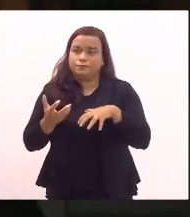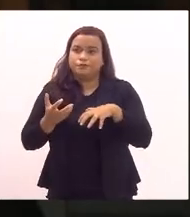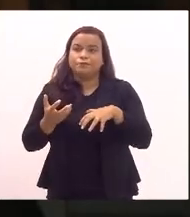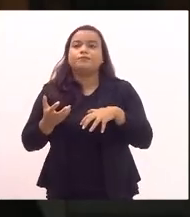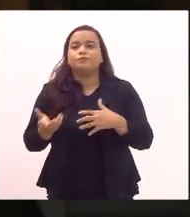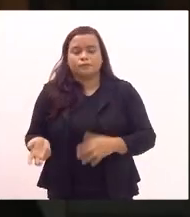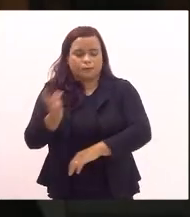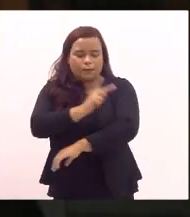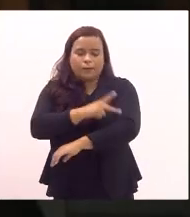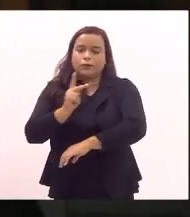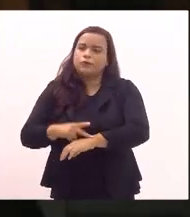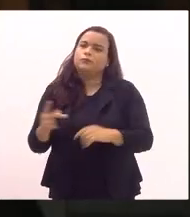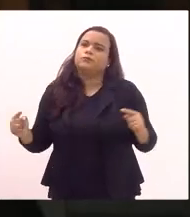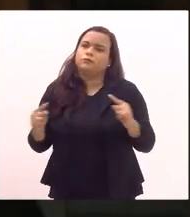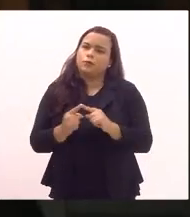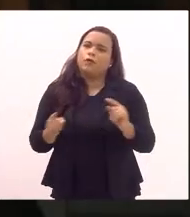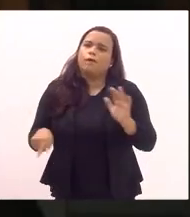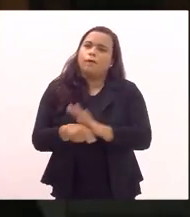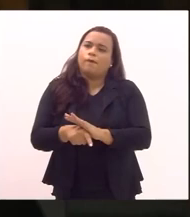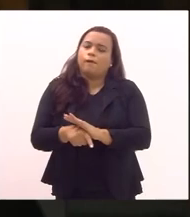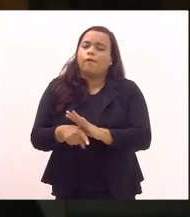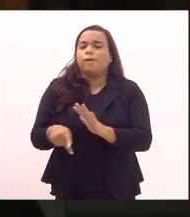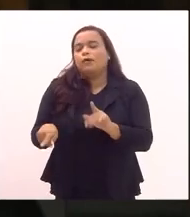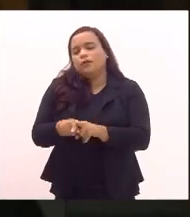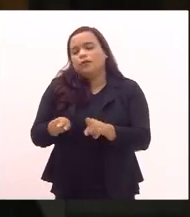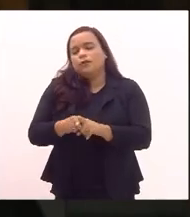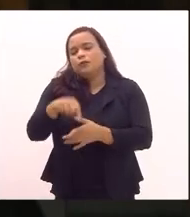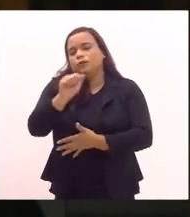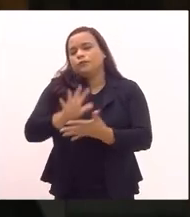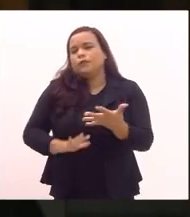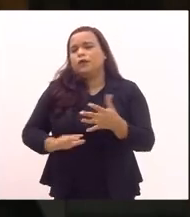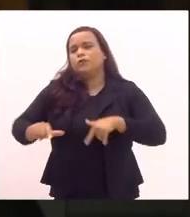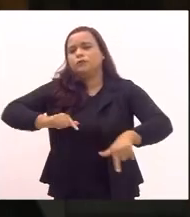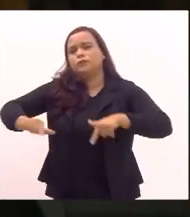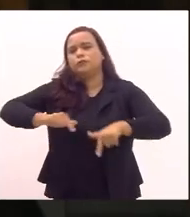parte do exercício da nossa atividade